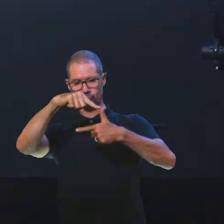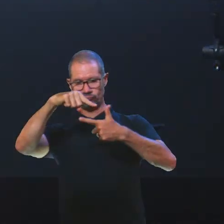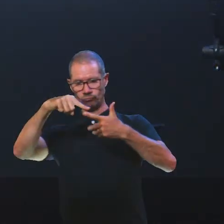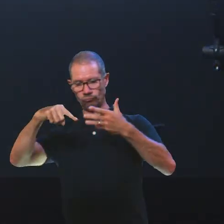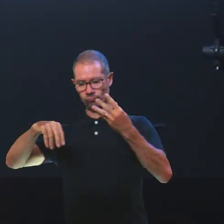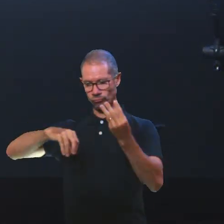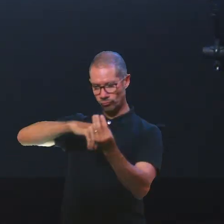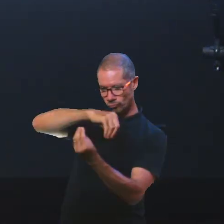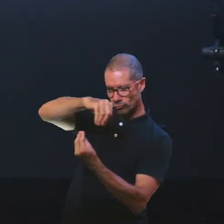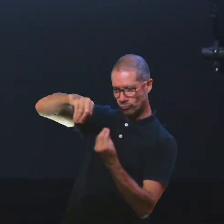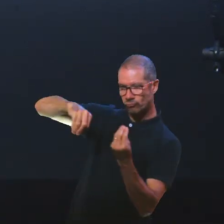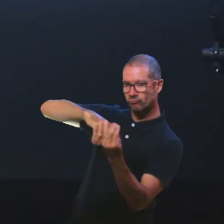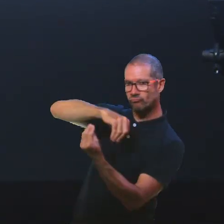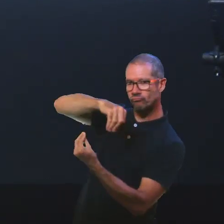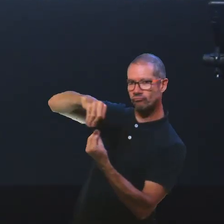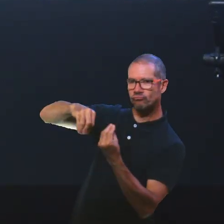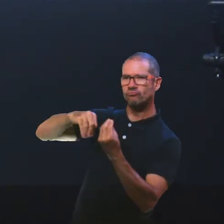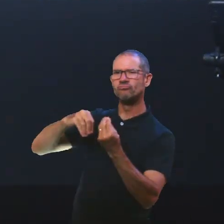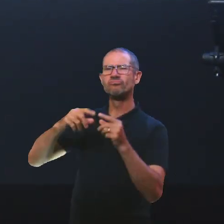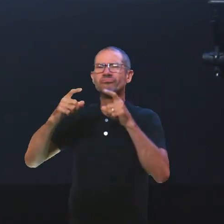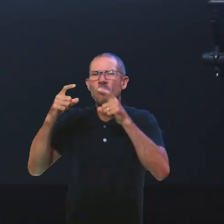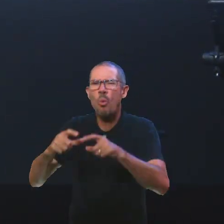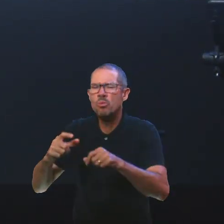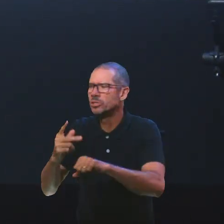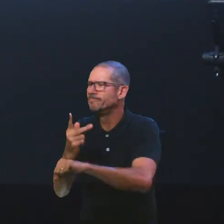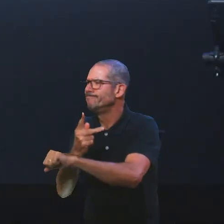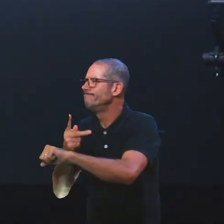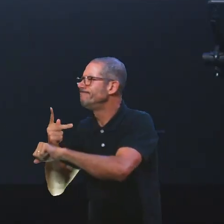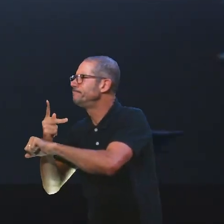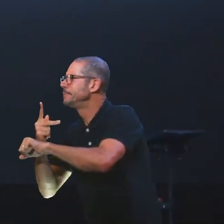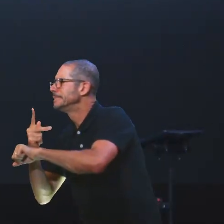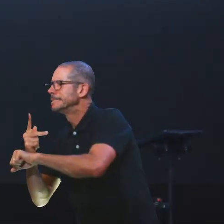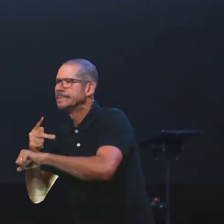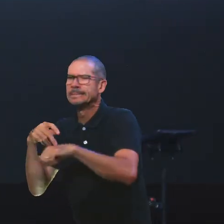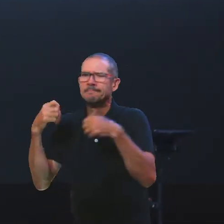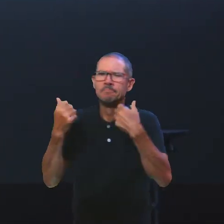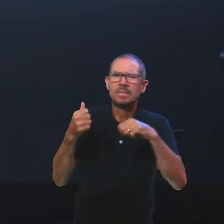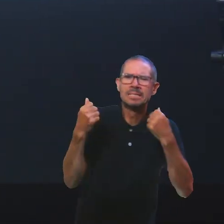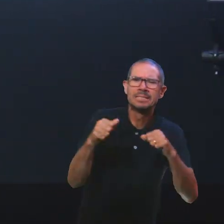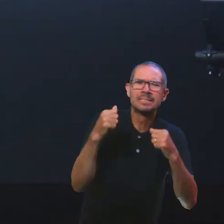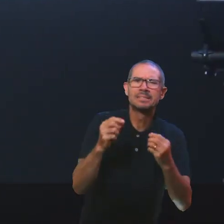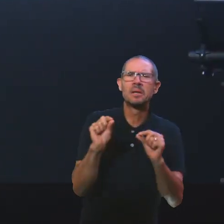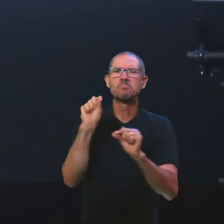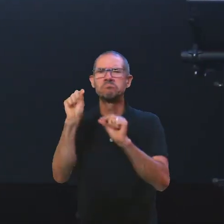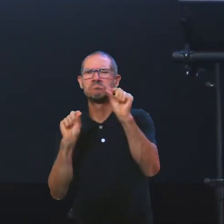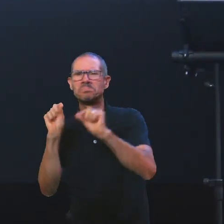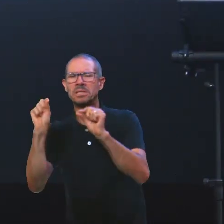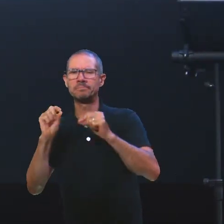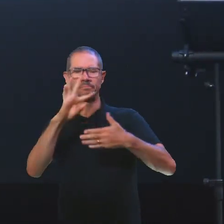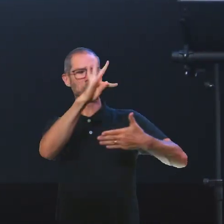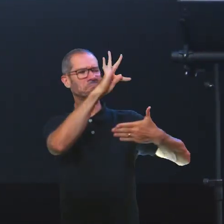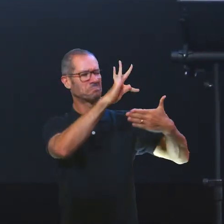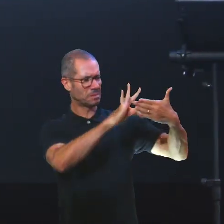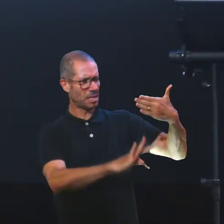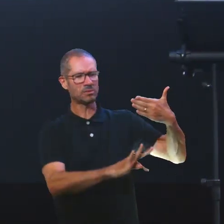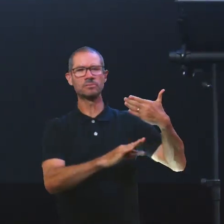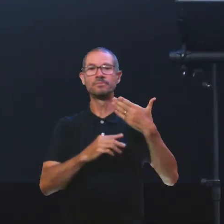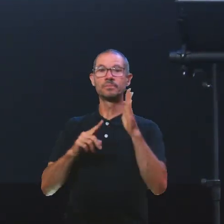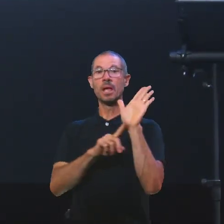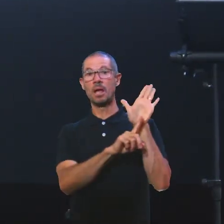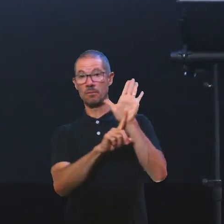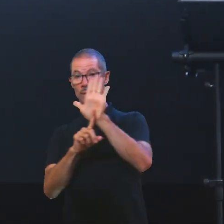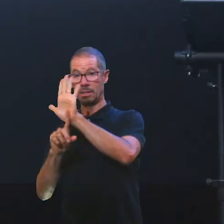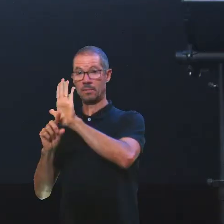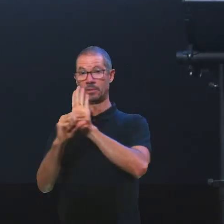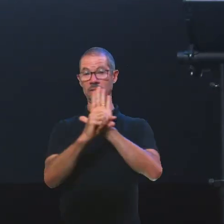Para onde você vai quando você mais precisa? A quem você recorre quando você mais precisa? Aqui no texto, vai revelar a partir do